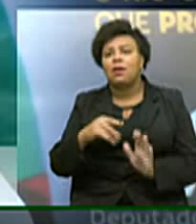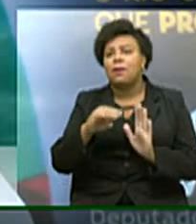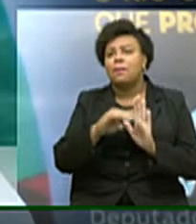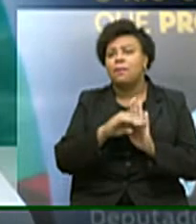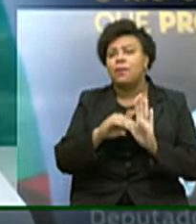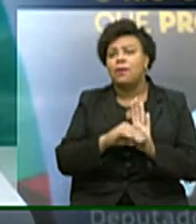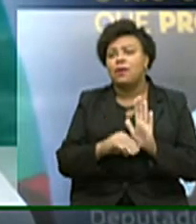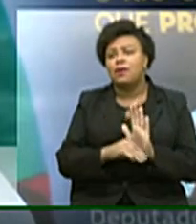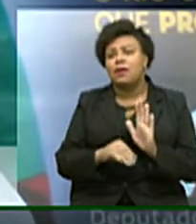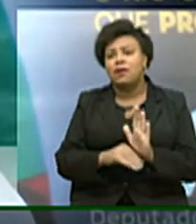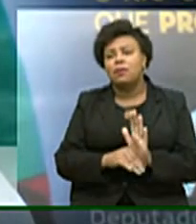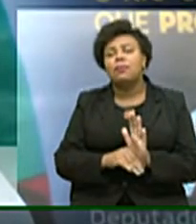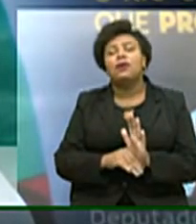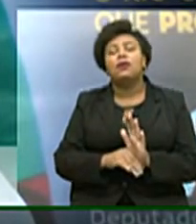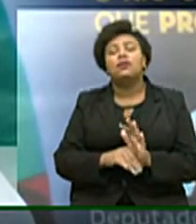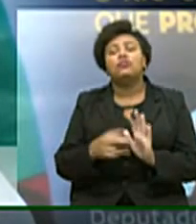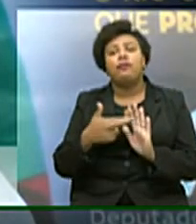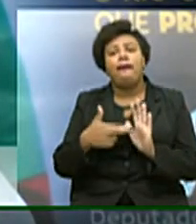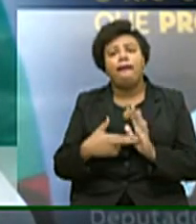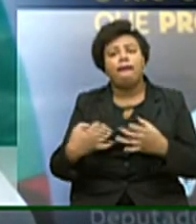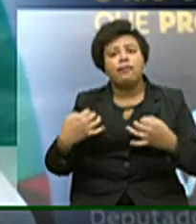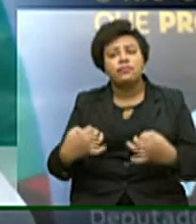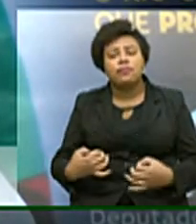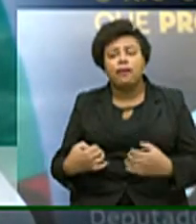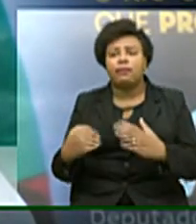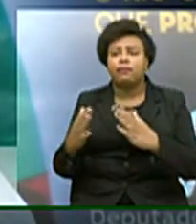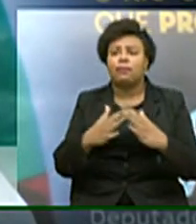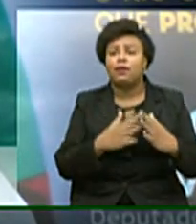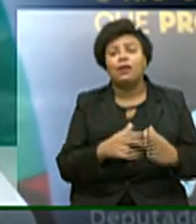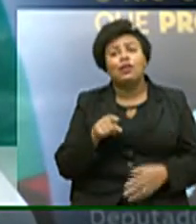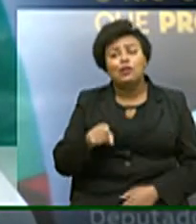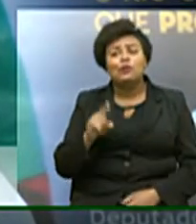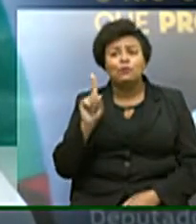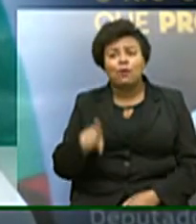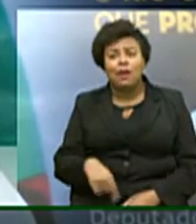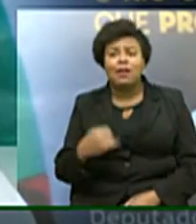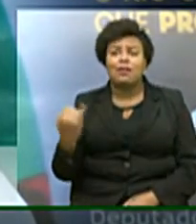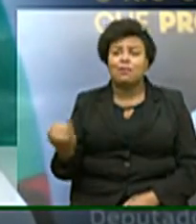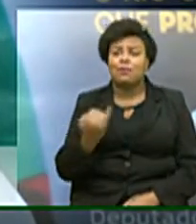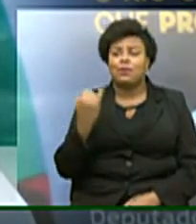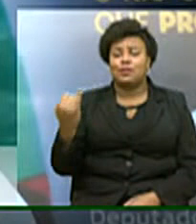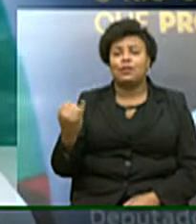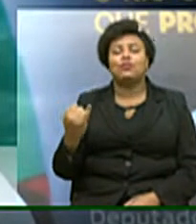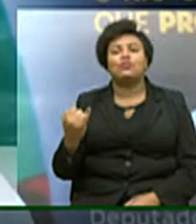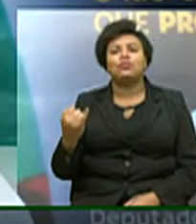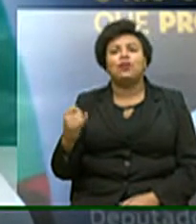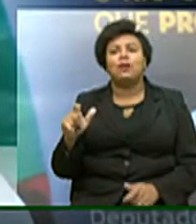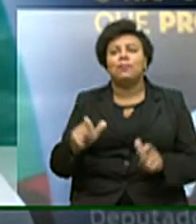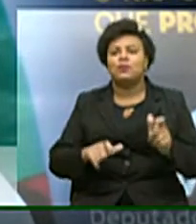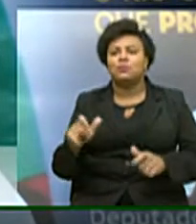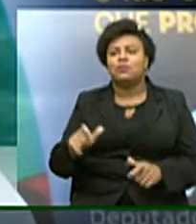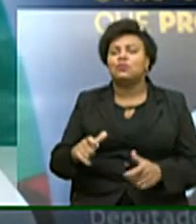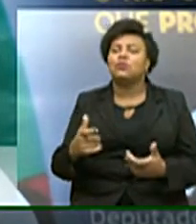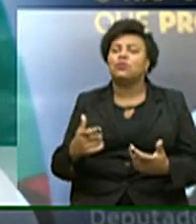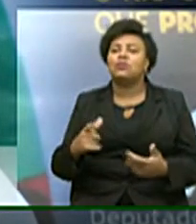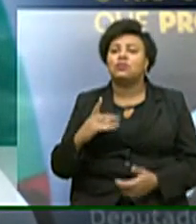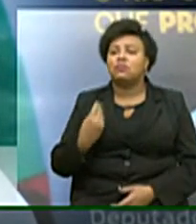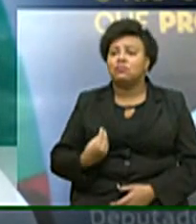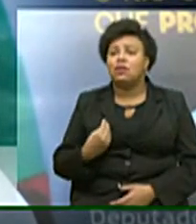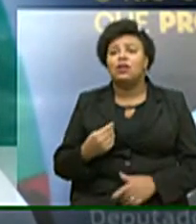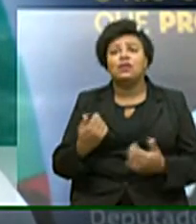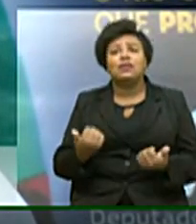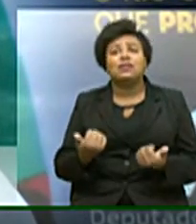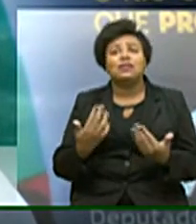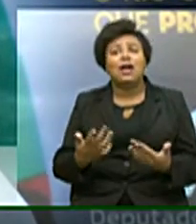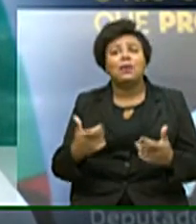de regularização fundiária, tendo ser extremamente importante dar vazão às pessoas que estão ali, dar um espaço